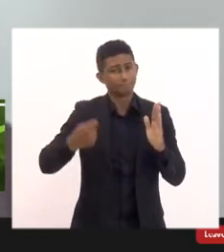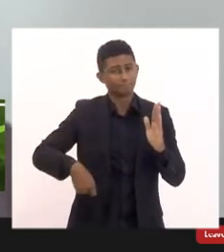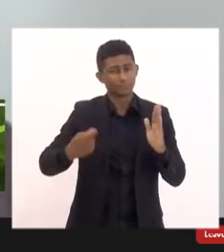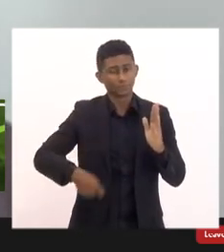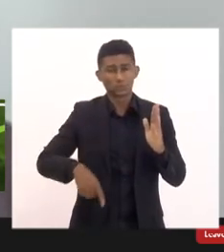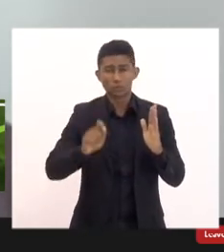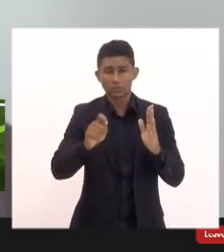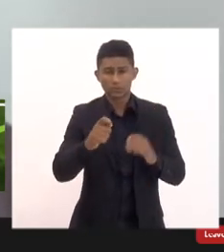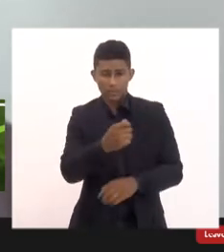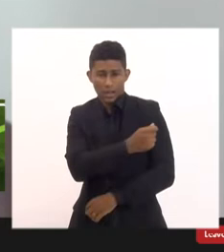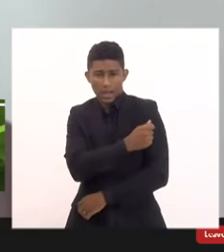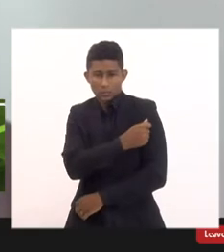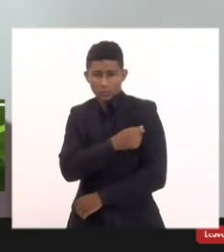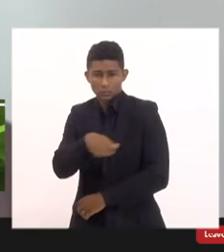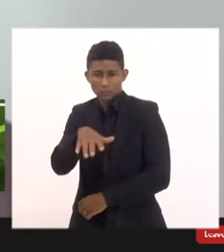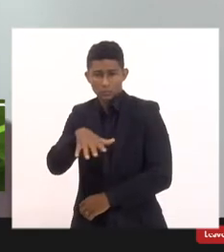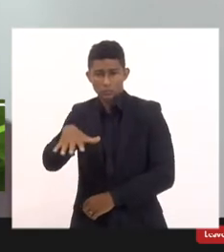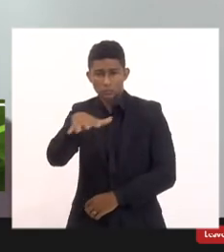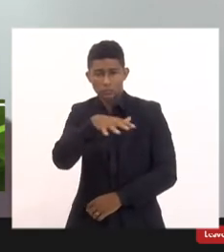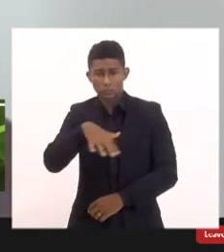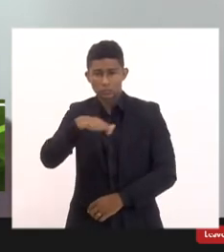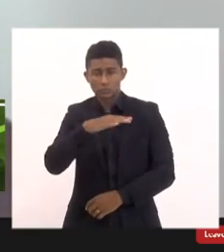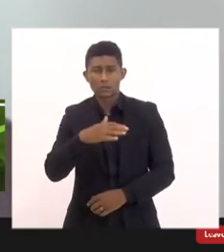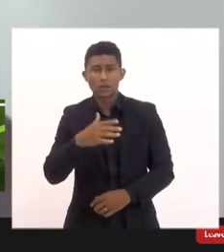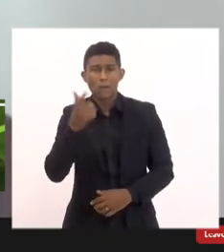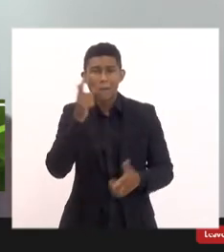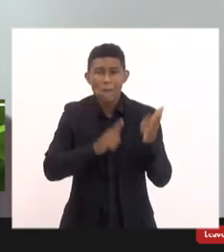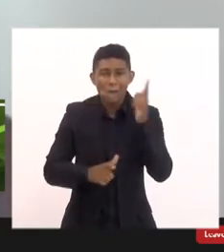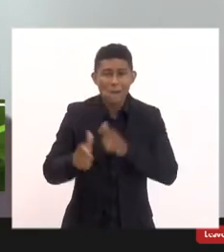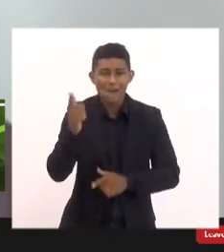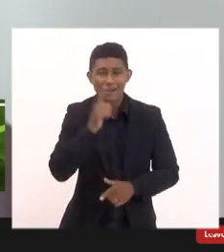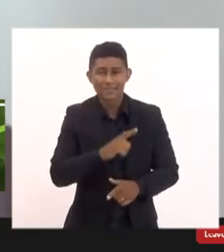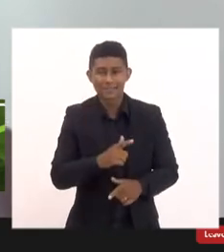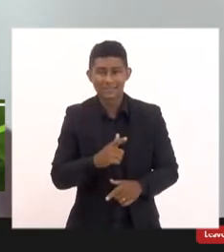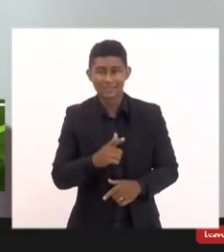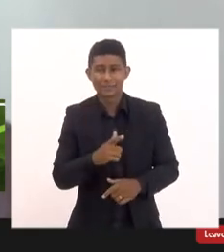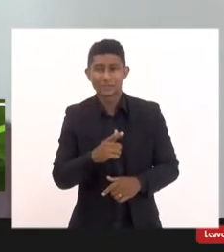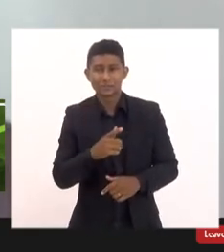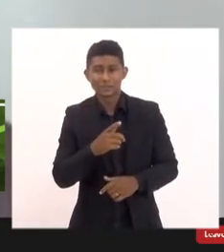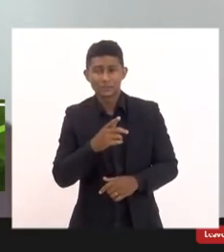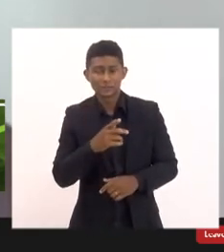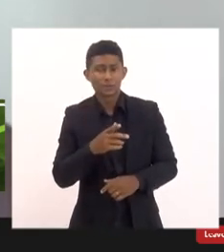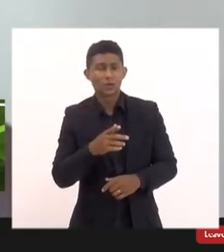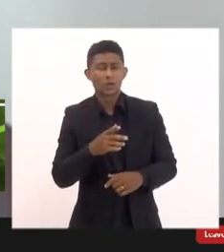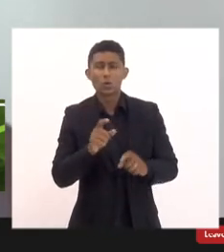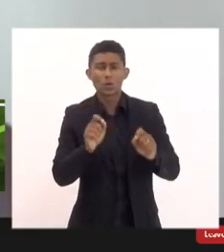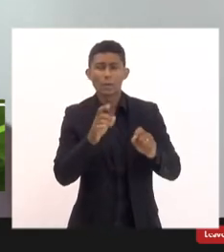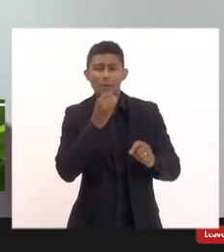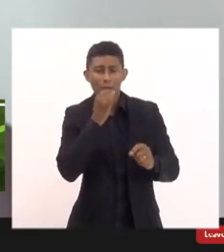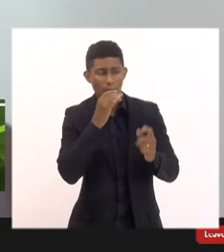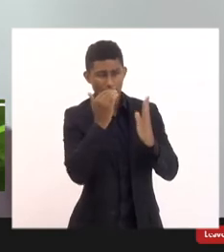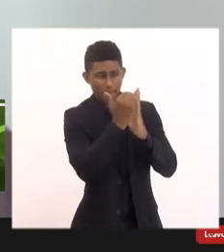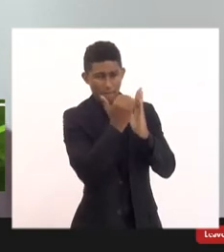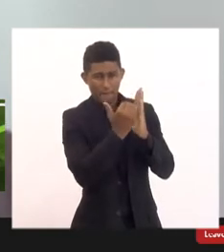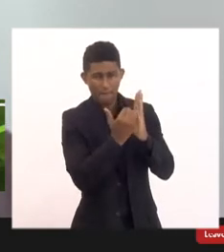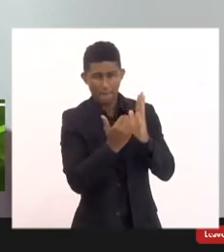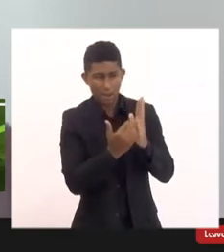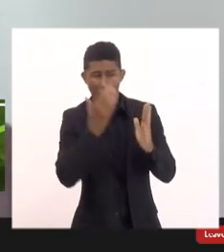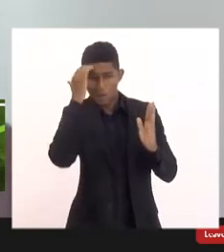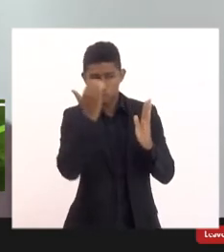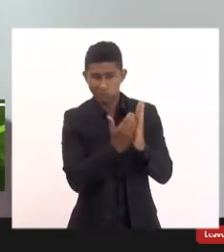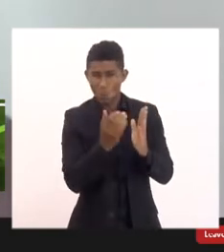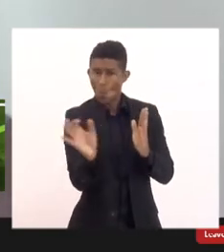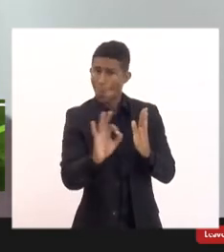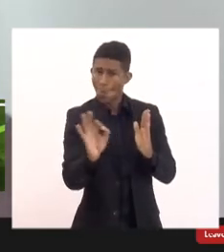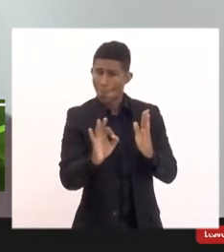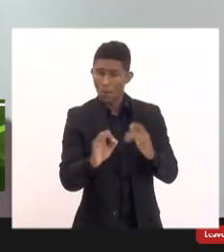aos estudantes e a toda a comunidade escolar para notificar o descumprimento de protocolos e que houvesse,